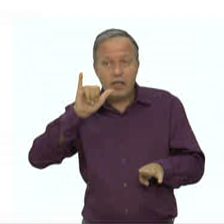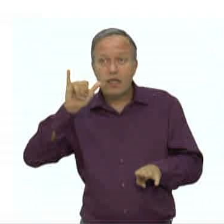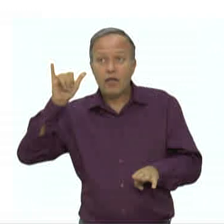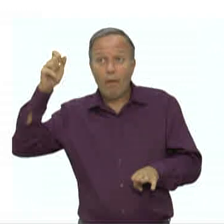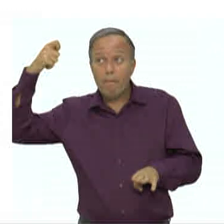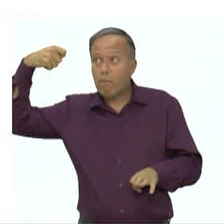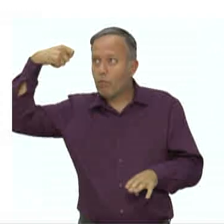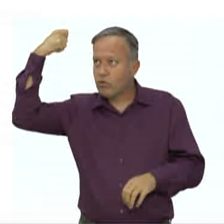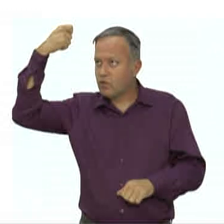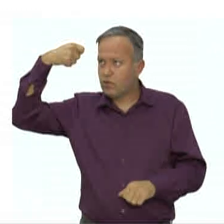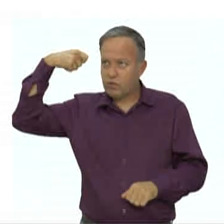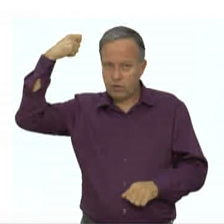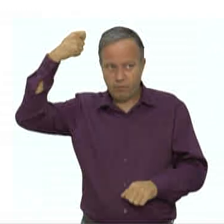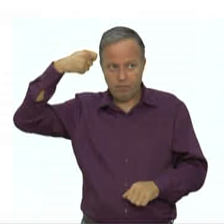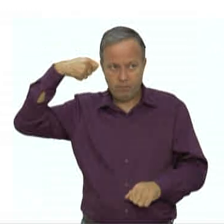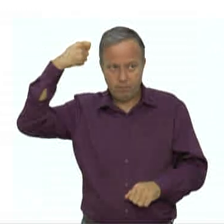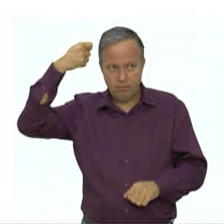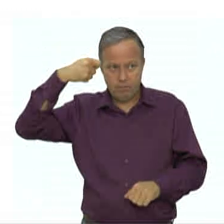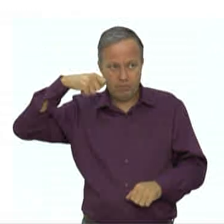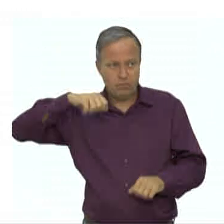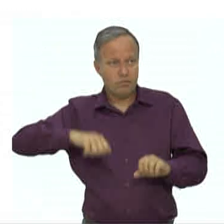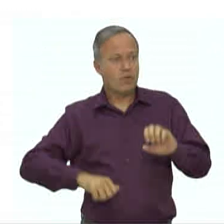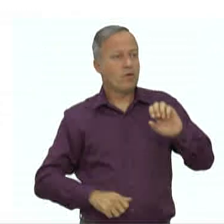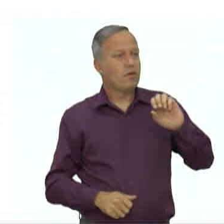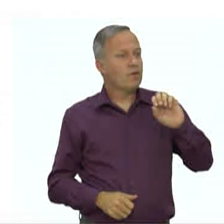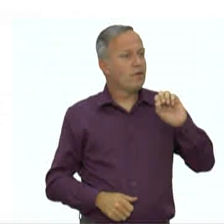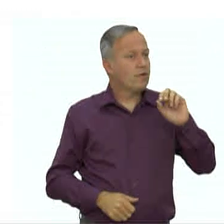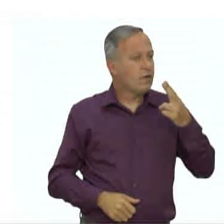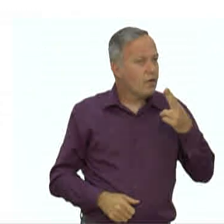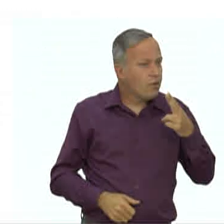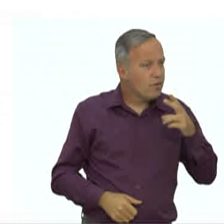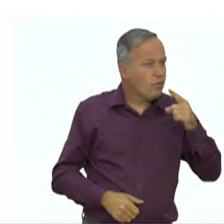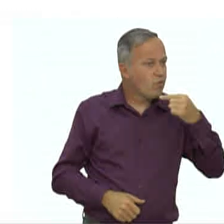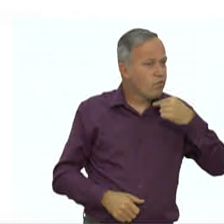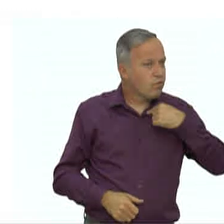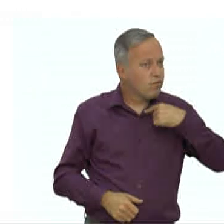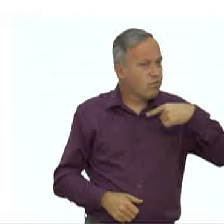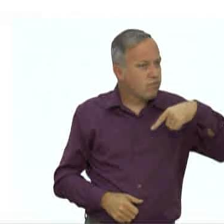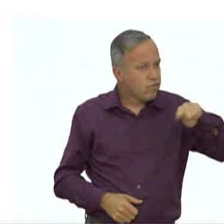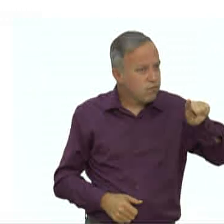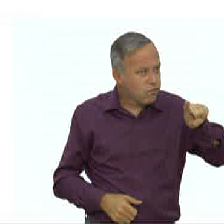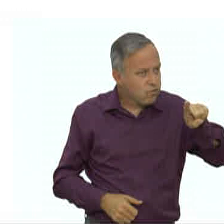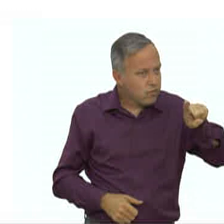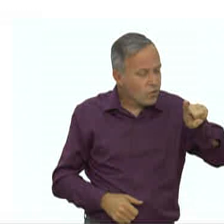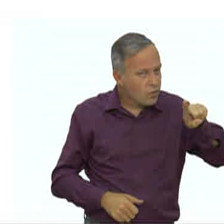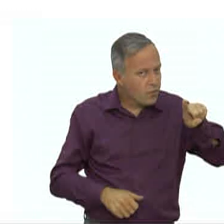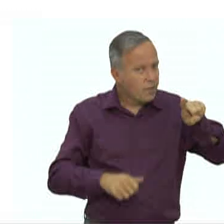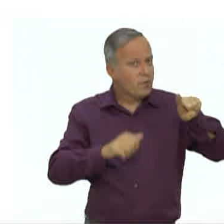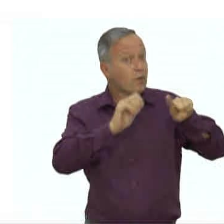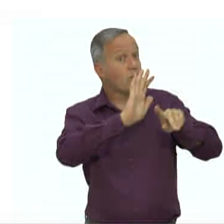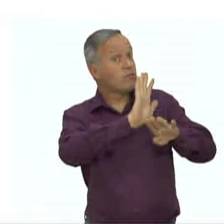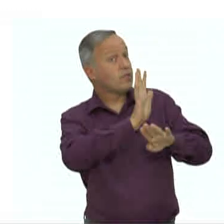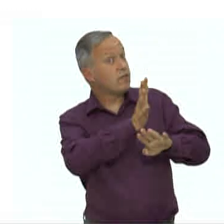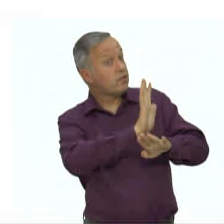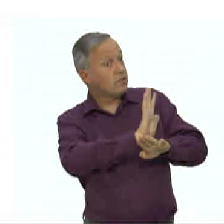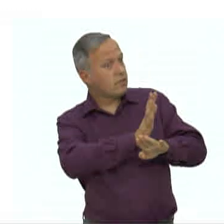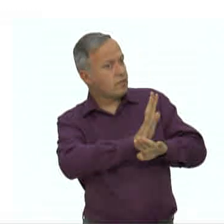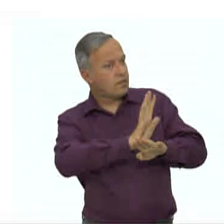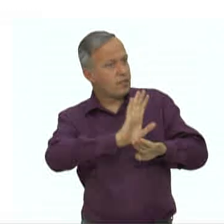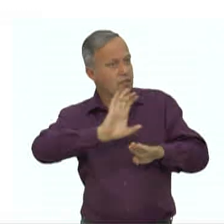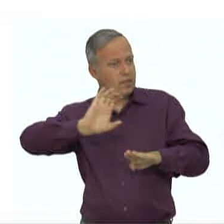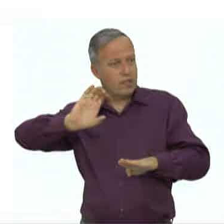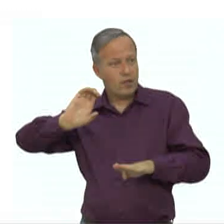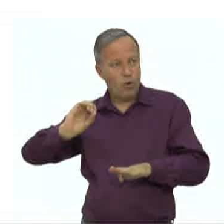possibilidade. Voy al cine o al museo. Então aqui pode ser aditiva